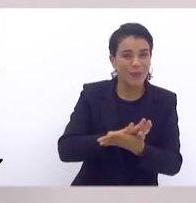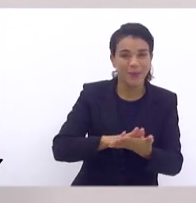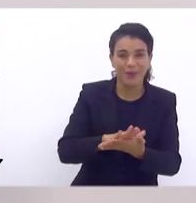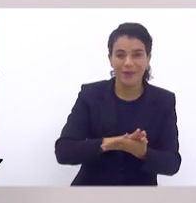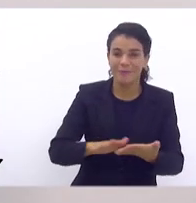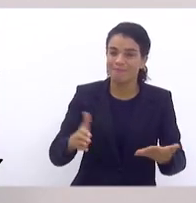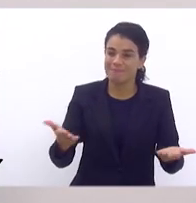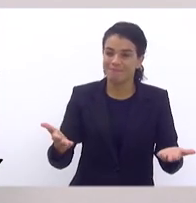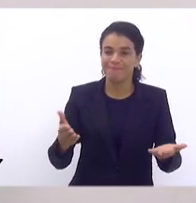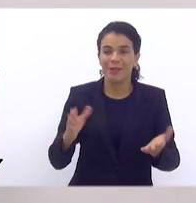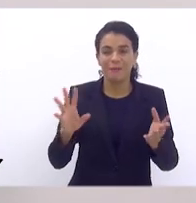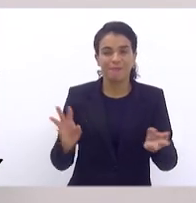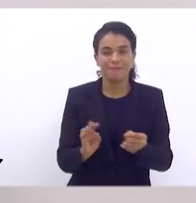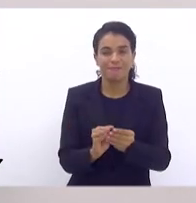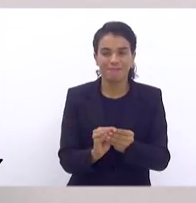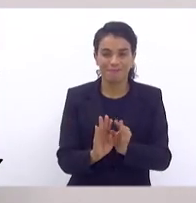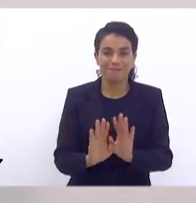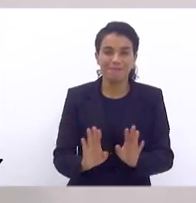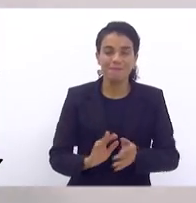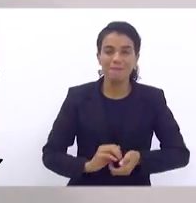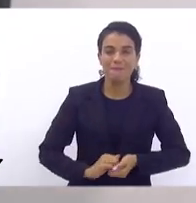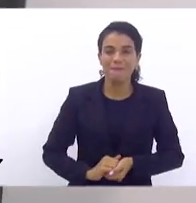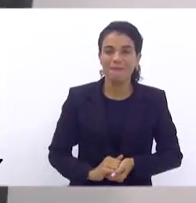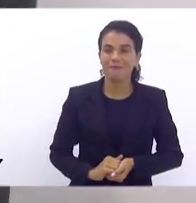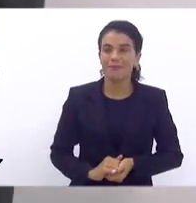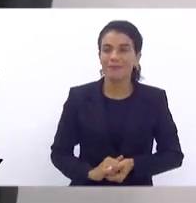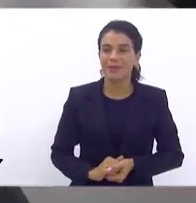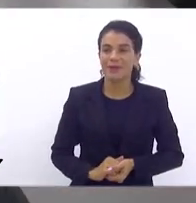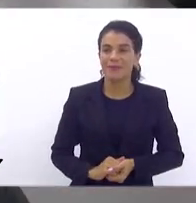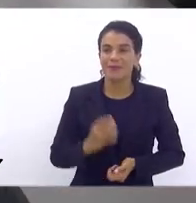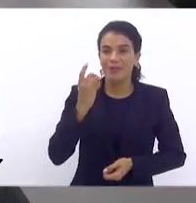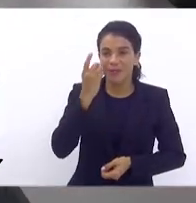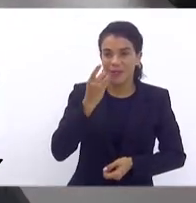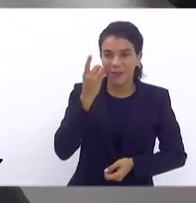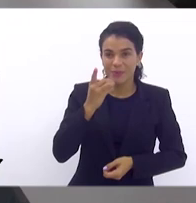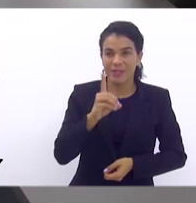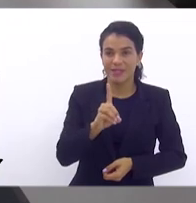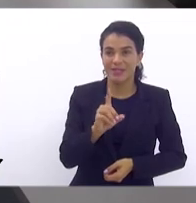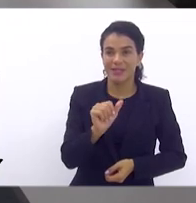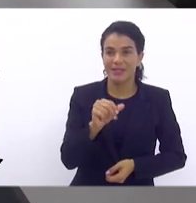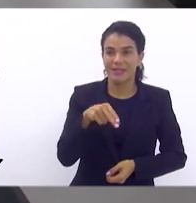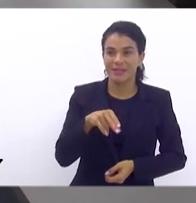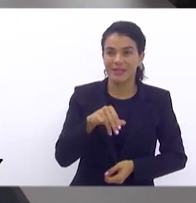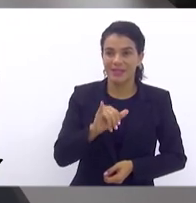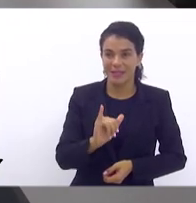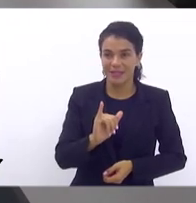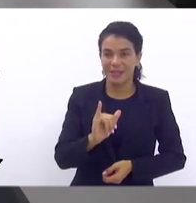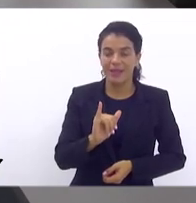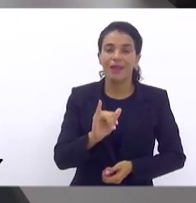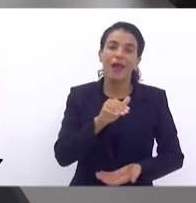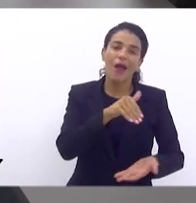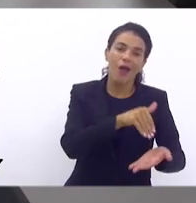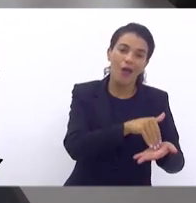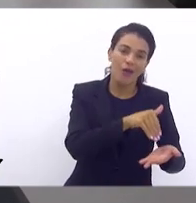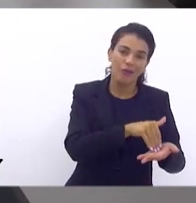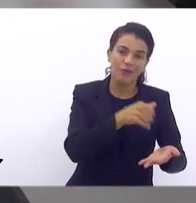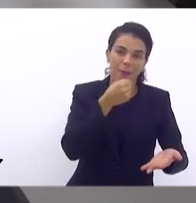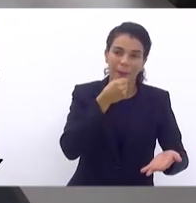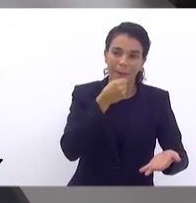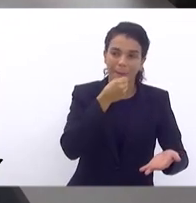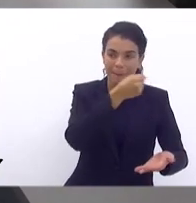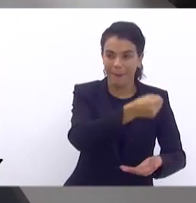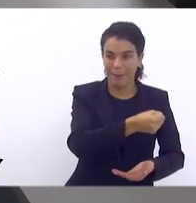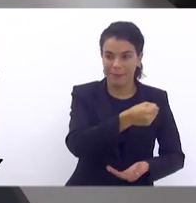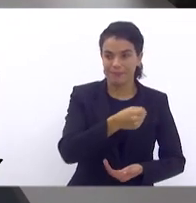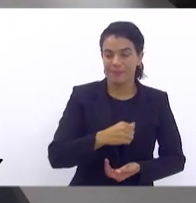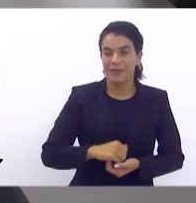então elas já falei demais e aí deputada Dani eu vou passar para Doutora Flávia e ao final passo tá